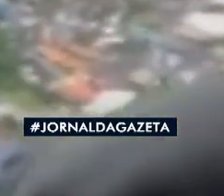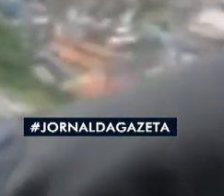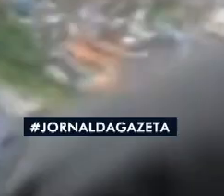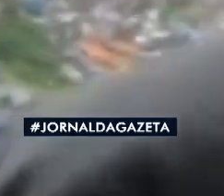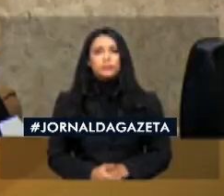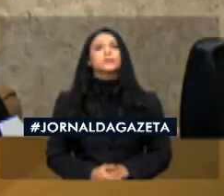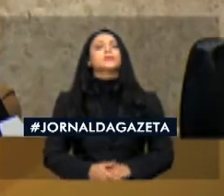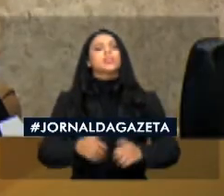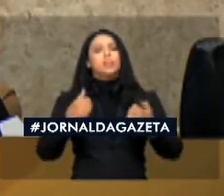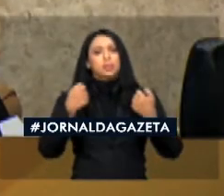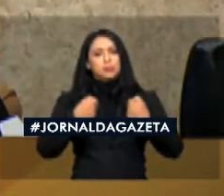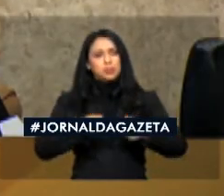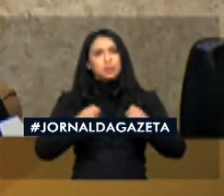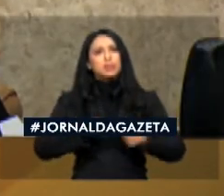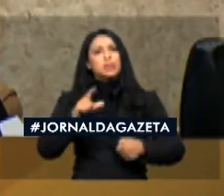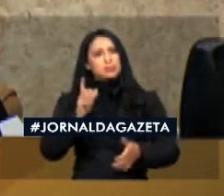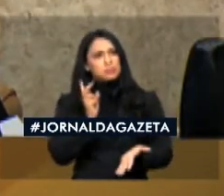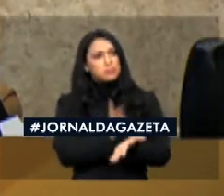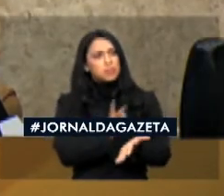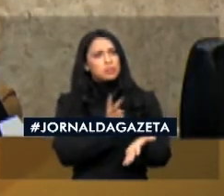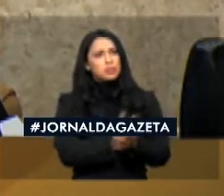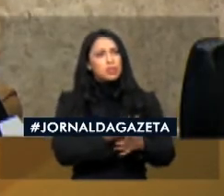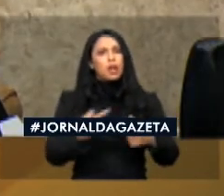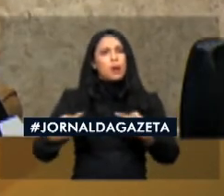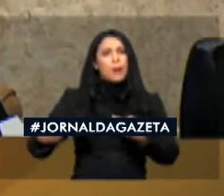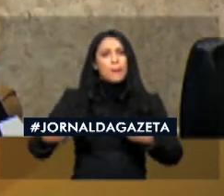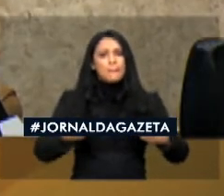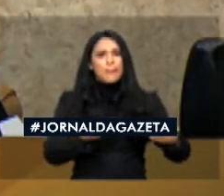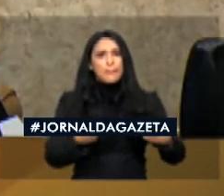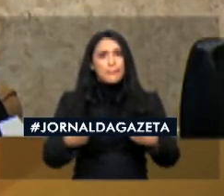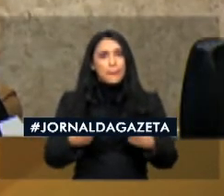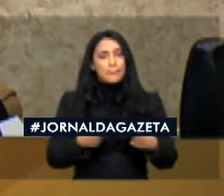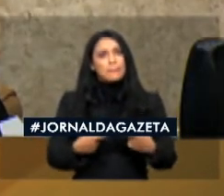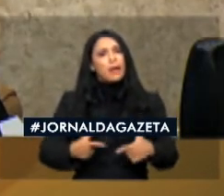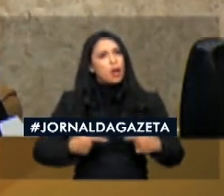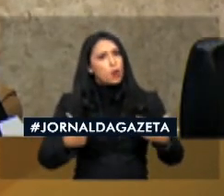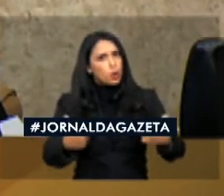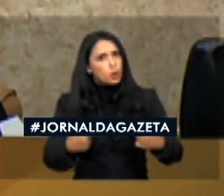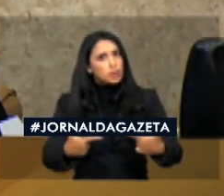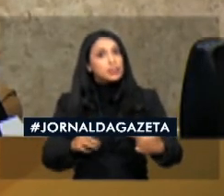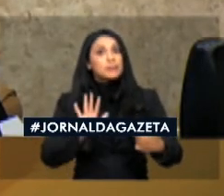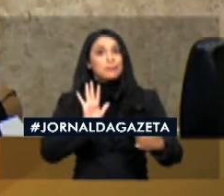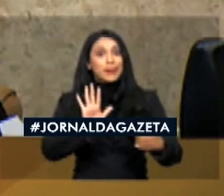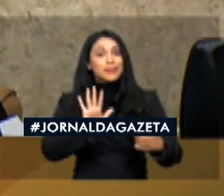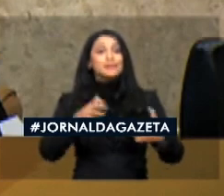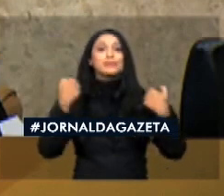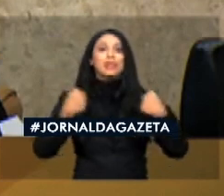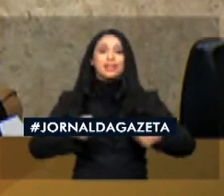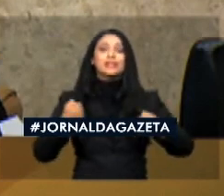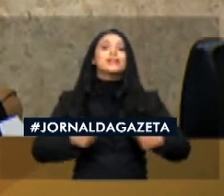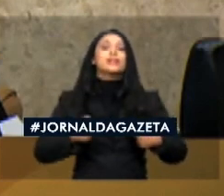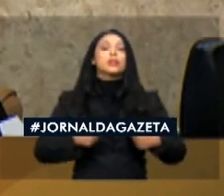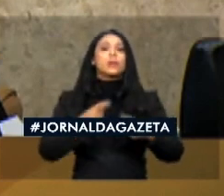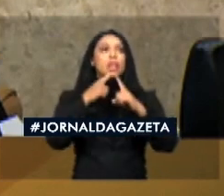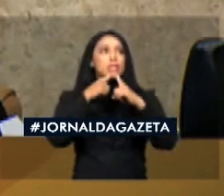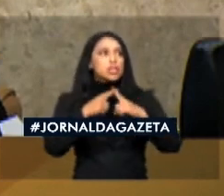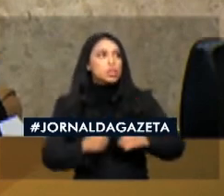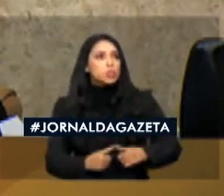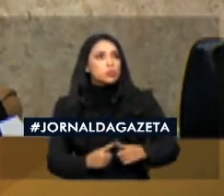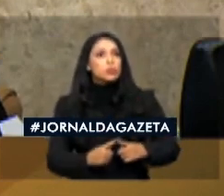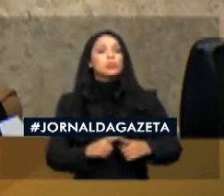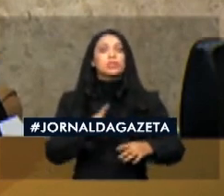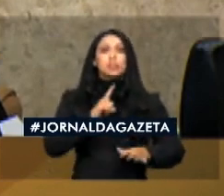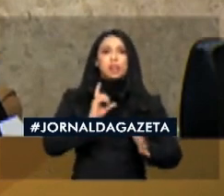cidades do estado. No discurso, o presidente do Supremo, Luiz Fux, destacou que entre lutas e barricadas, vivemos em um